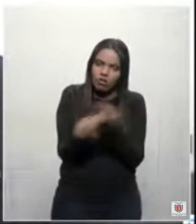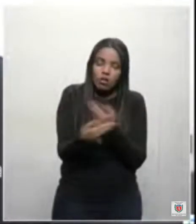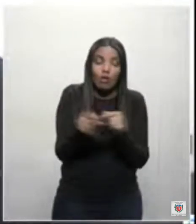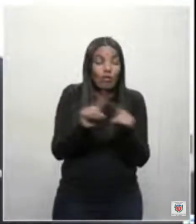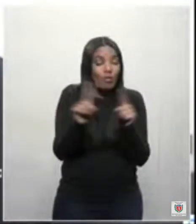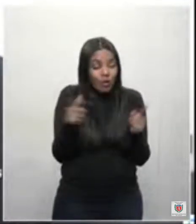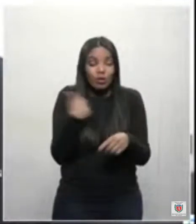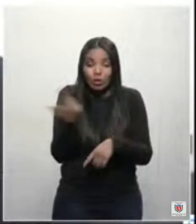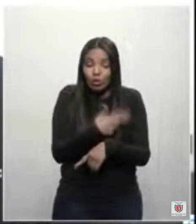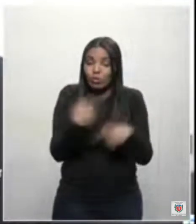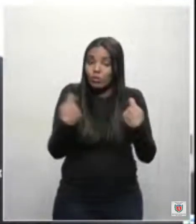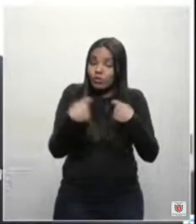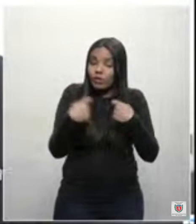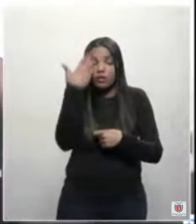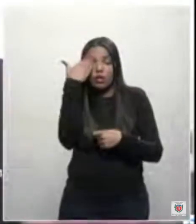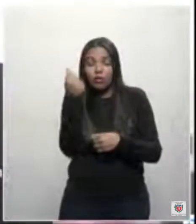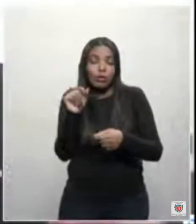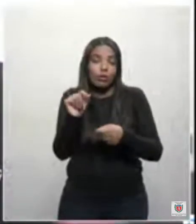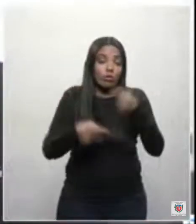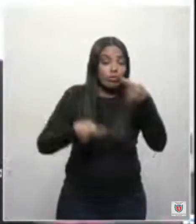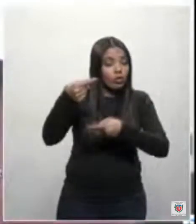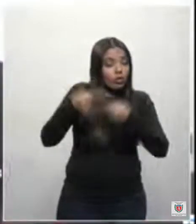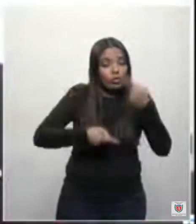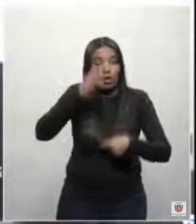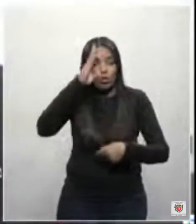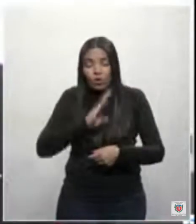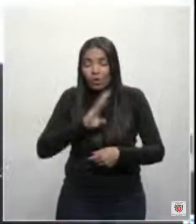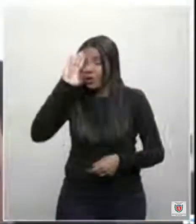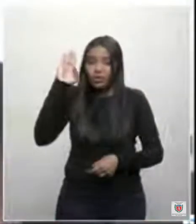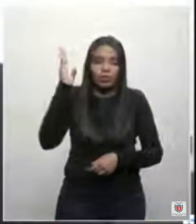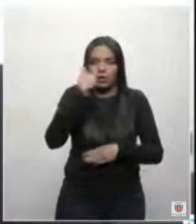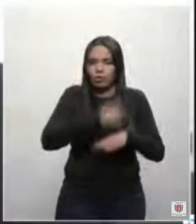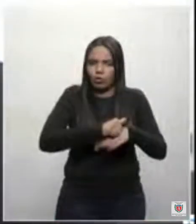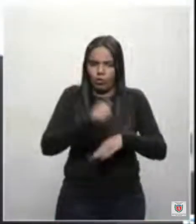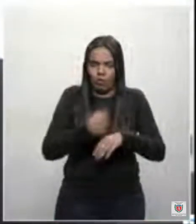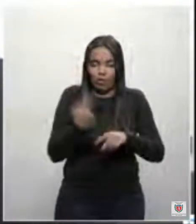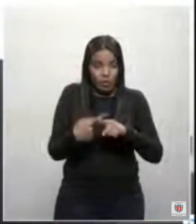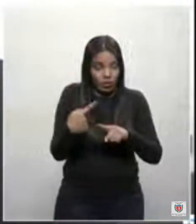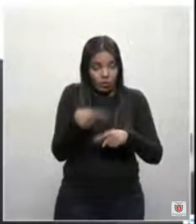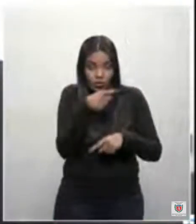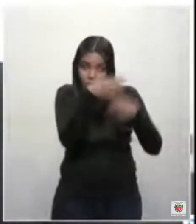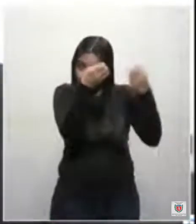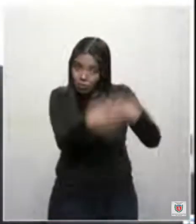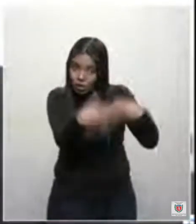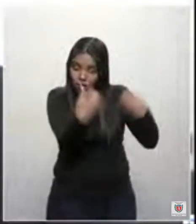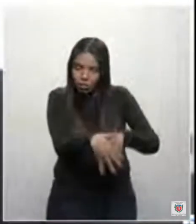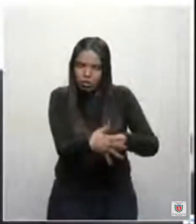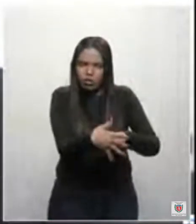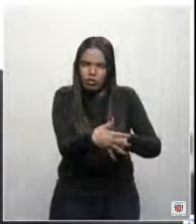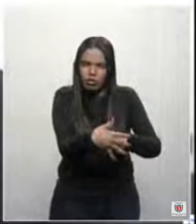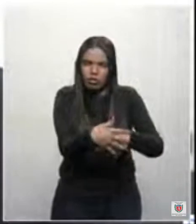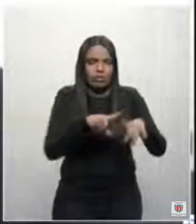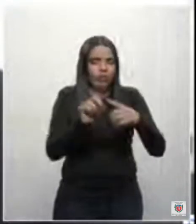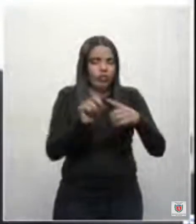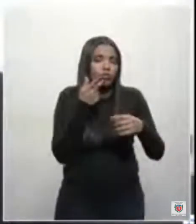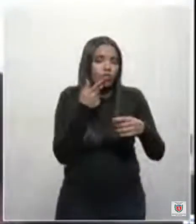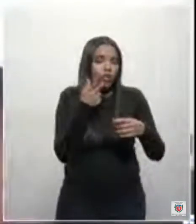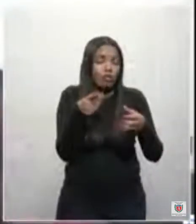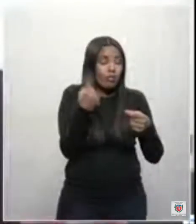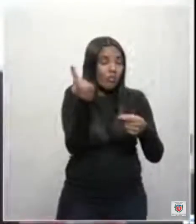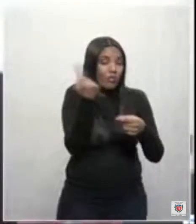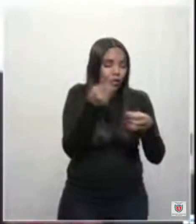gente tem aí que aplicar em políticas públicas, principalmente para os mais desassistidos. Na apresentação de Vossa Excelência, o senhor coloca que a primeira parcela da